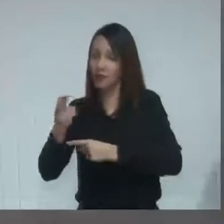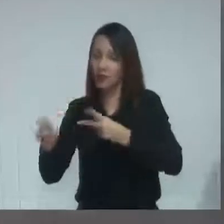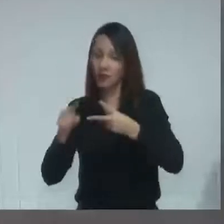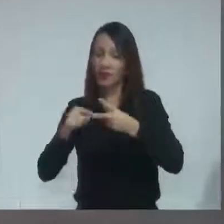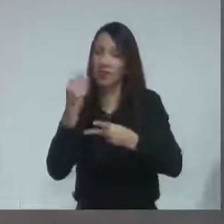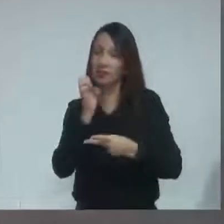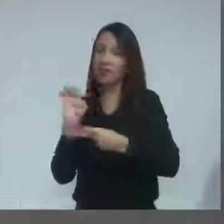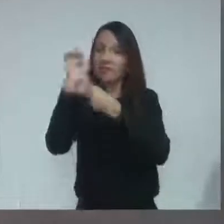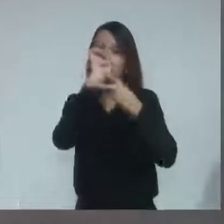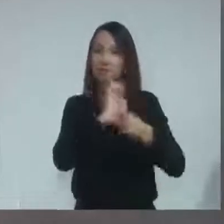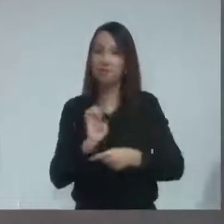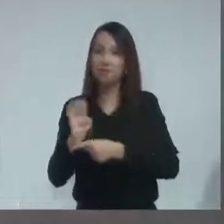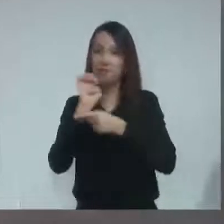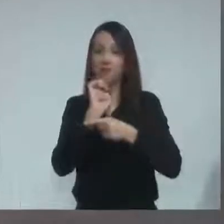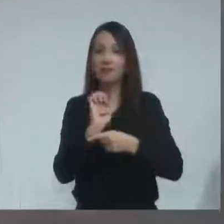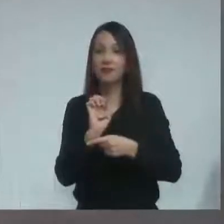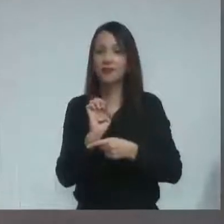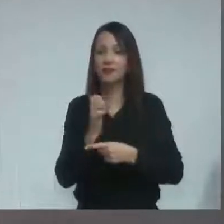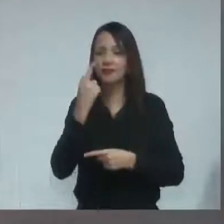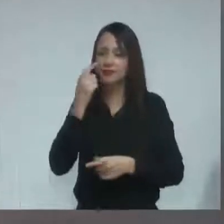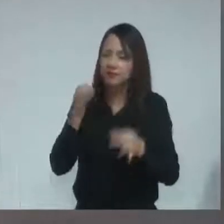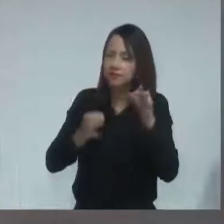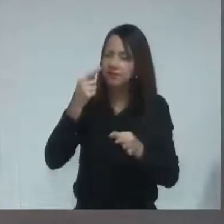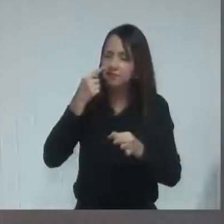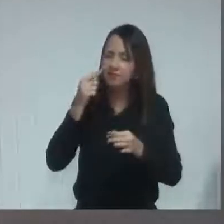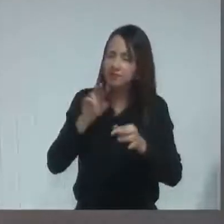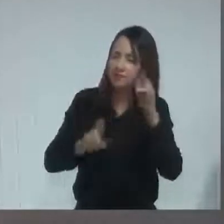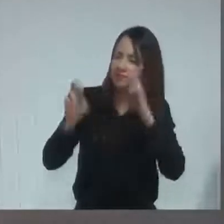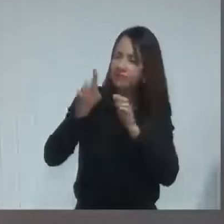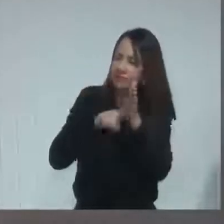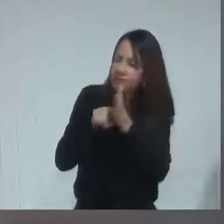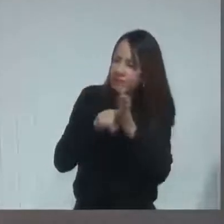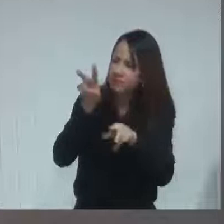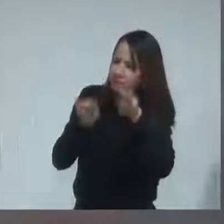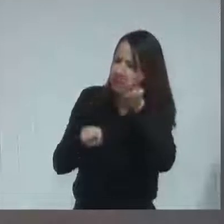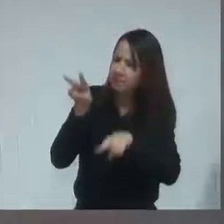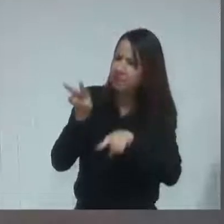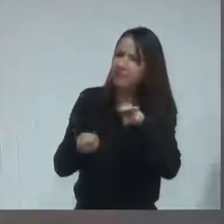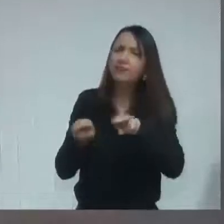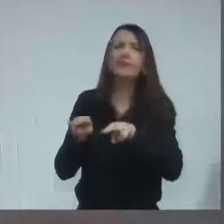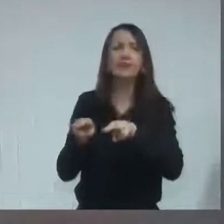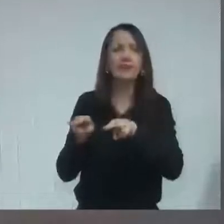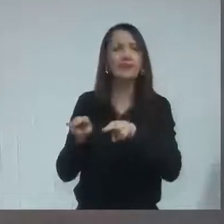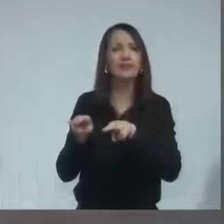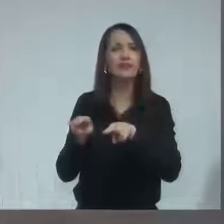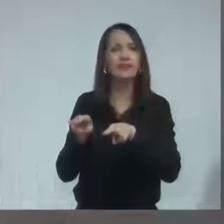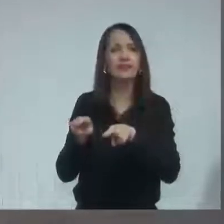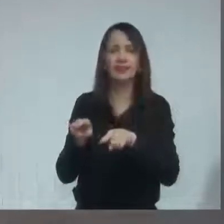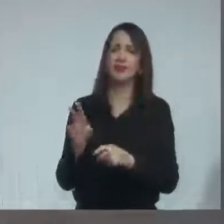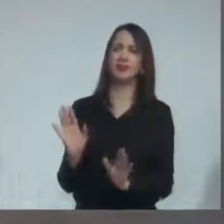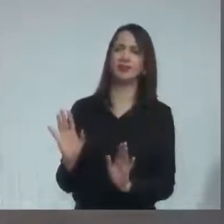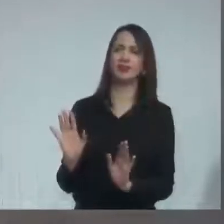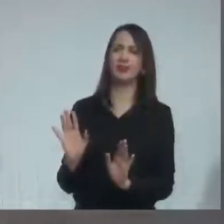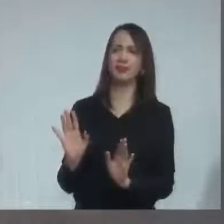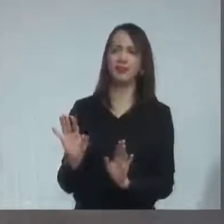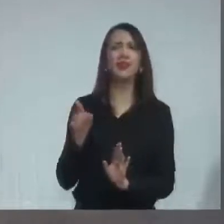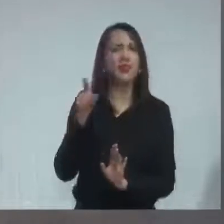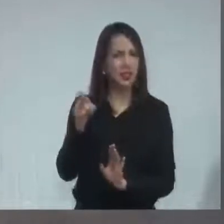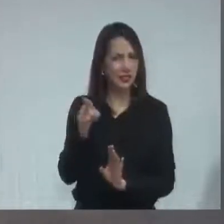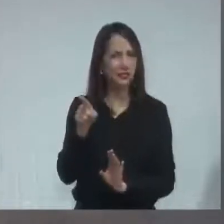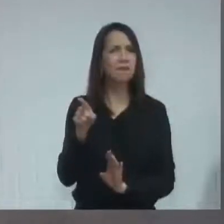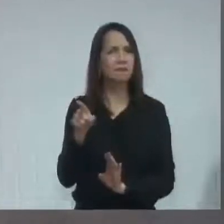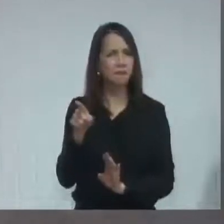o juiz faz uma análise preliminar. Quando ele faz essa análise preliminar, ele vai falar, olha, há evidências